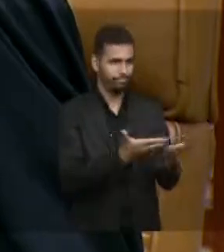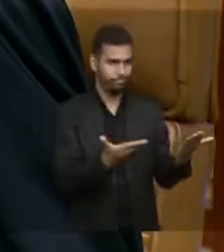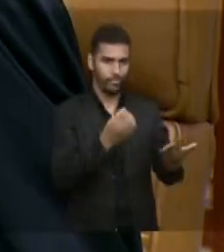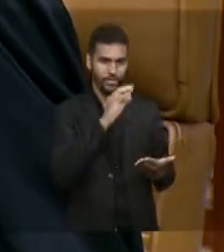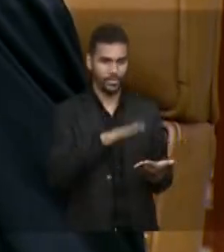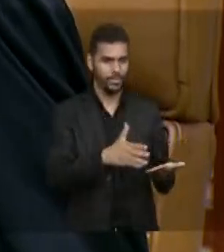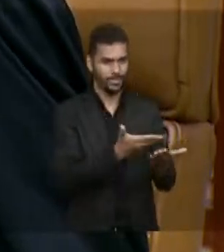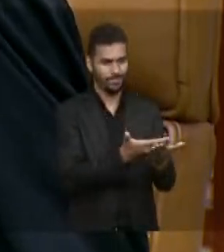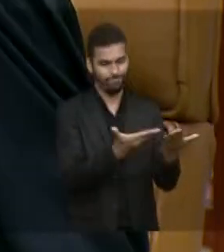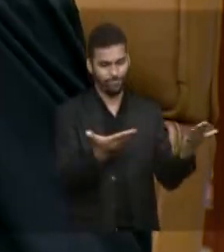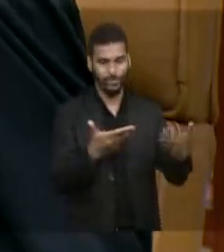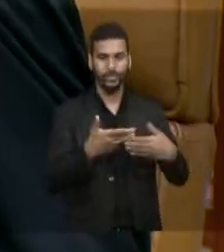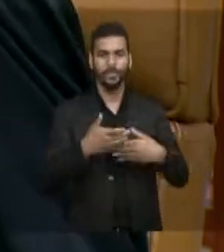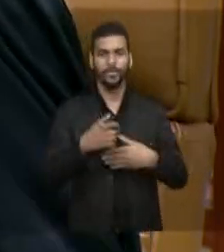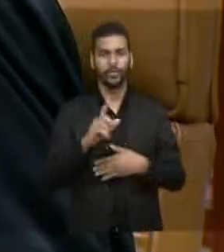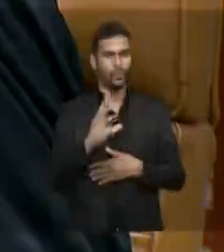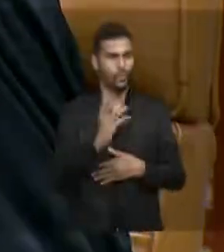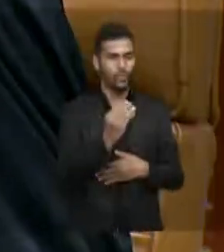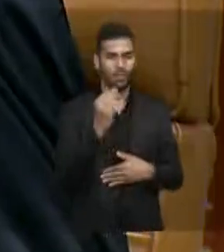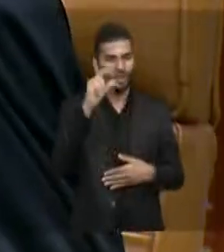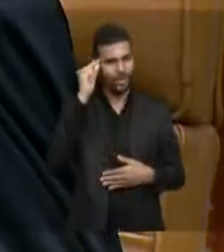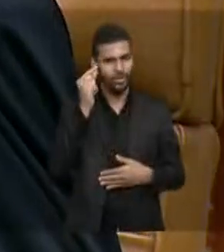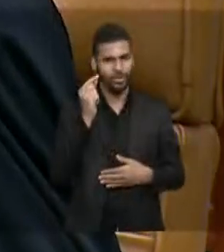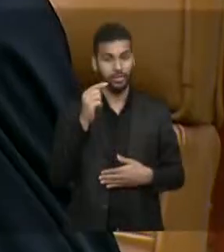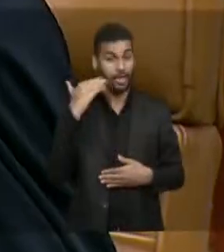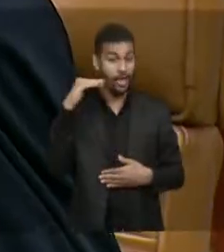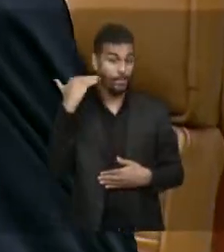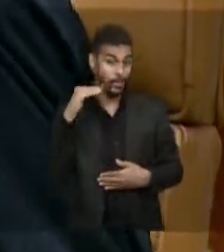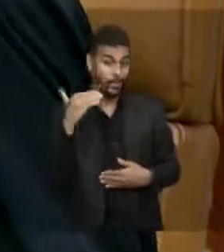o Ministro Alexandre de Moraes